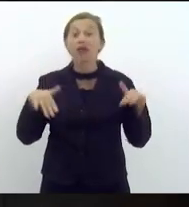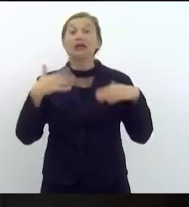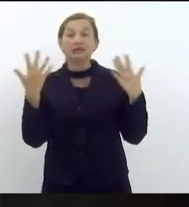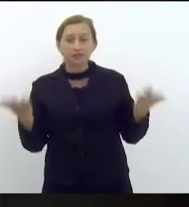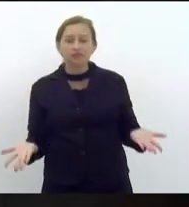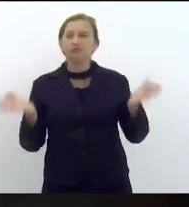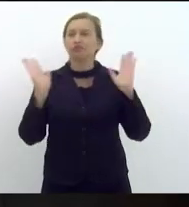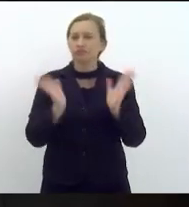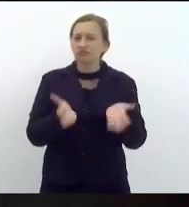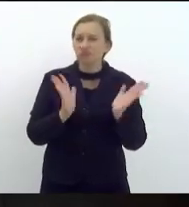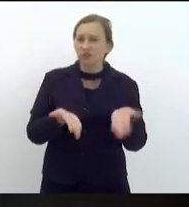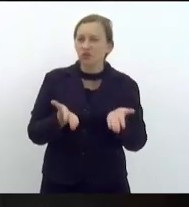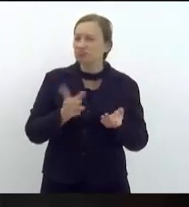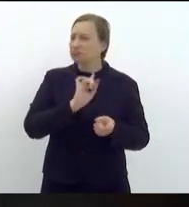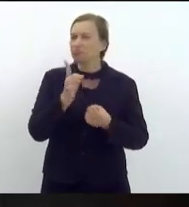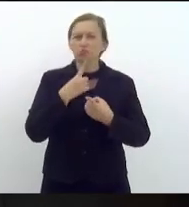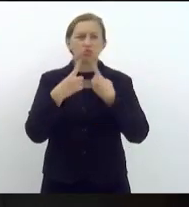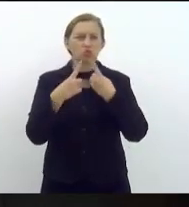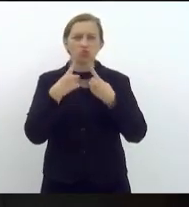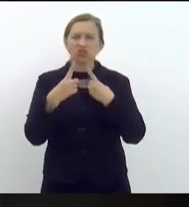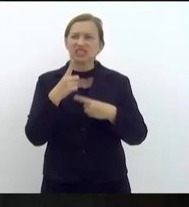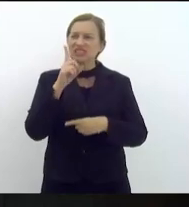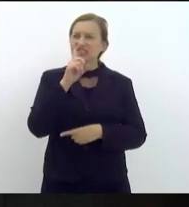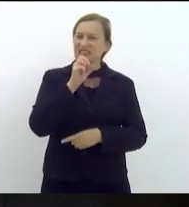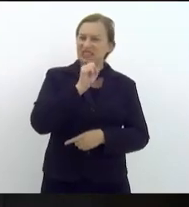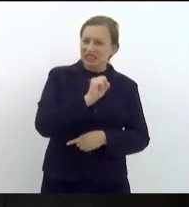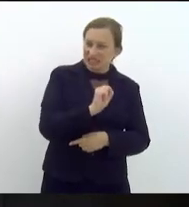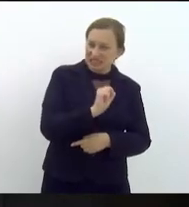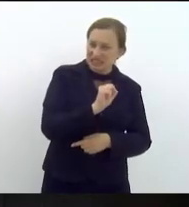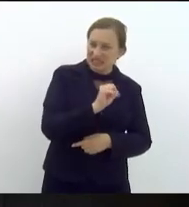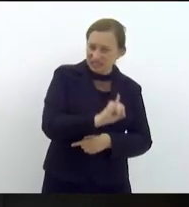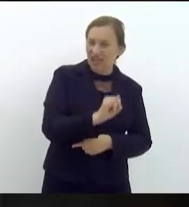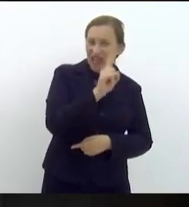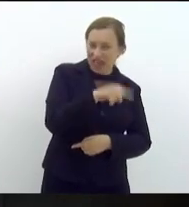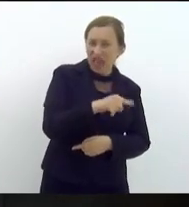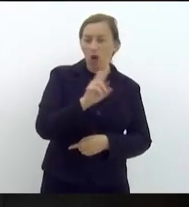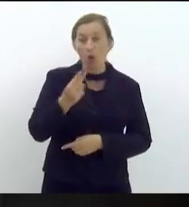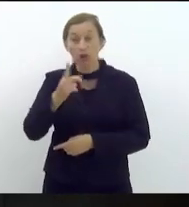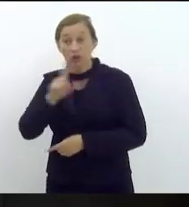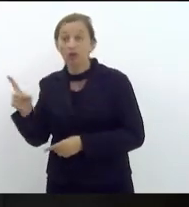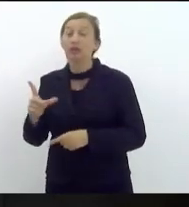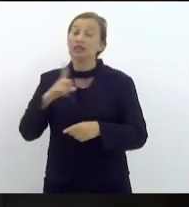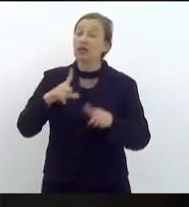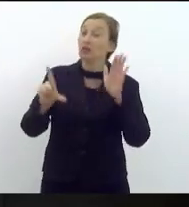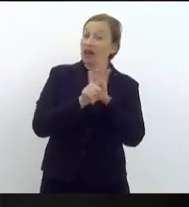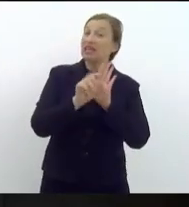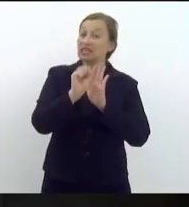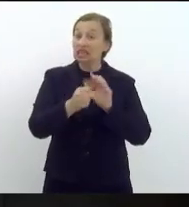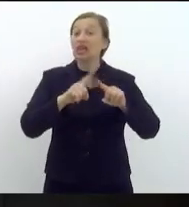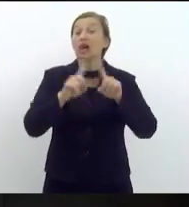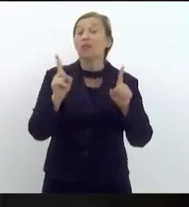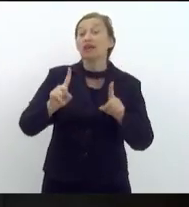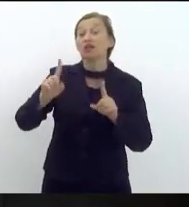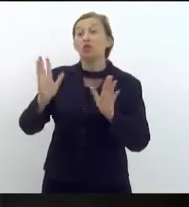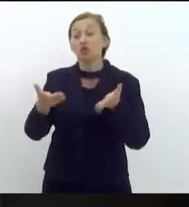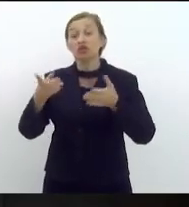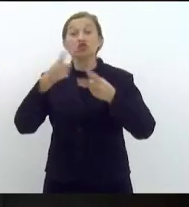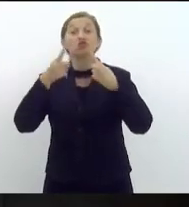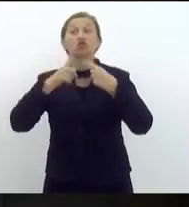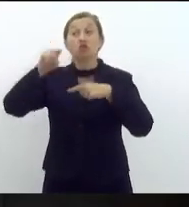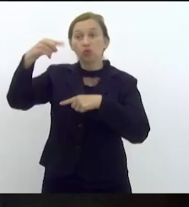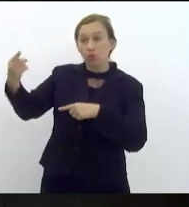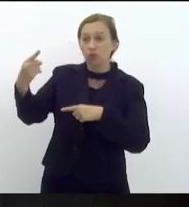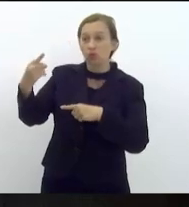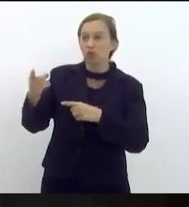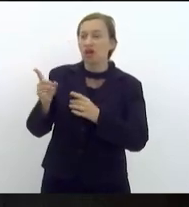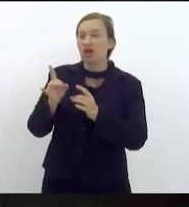hoje a gente não tá discutindo se é ou não é porque a gente já tem uma lei que diz que sim a gente tá discutindo Outra coisa o